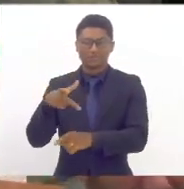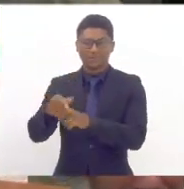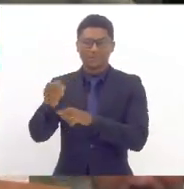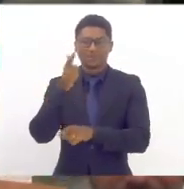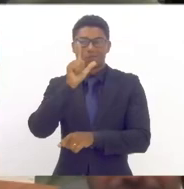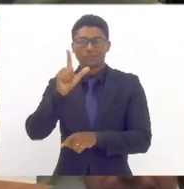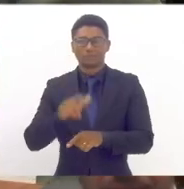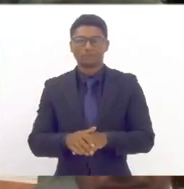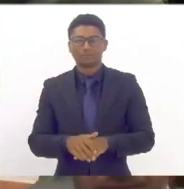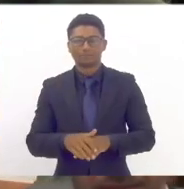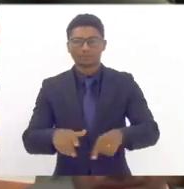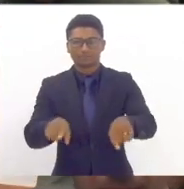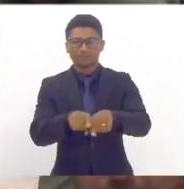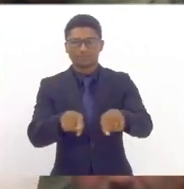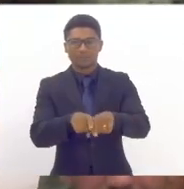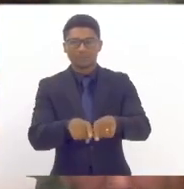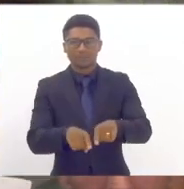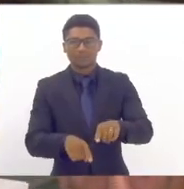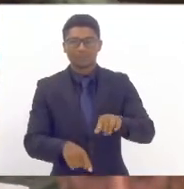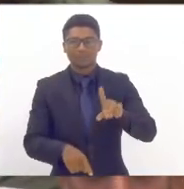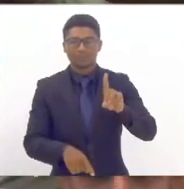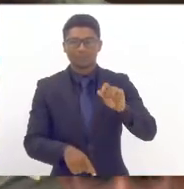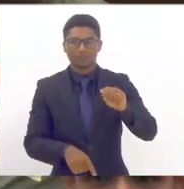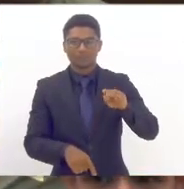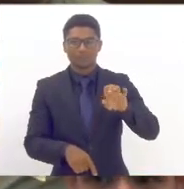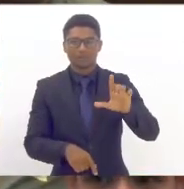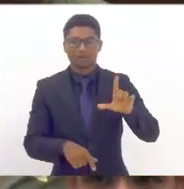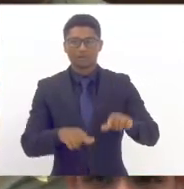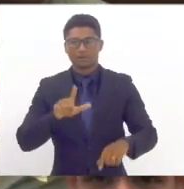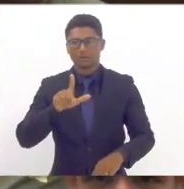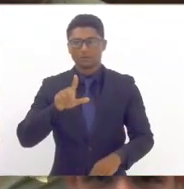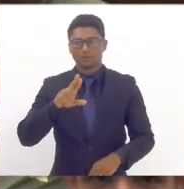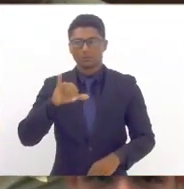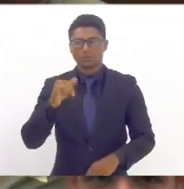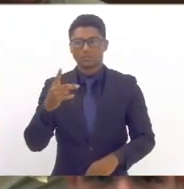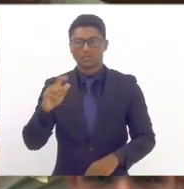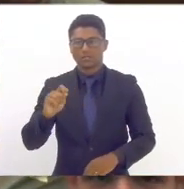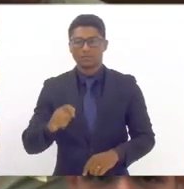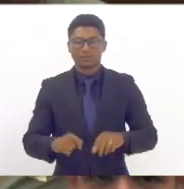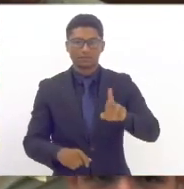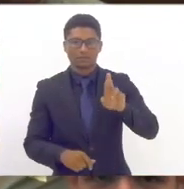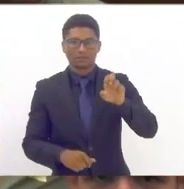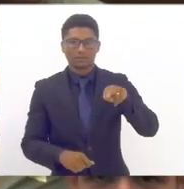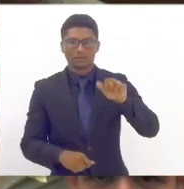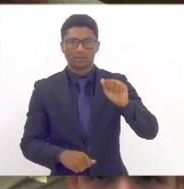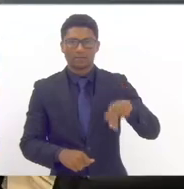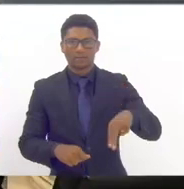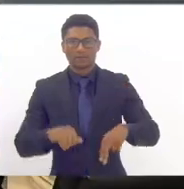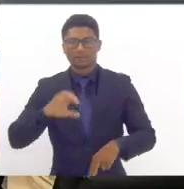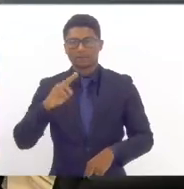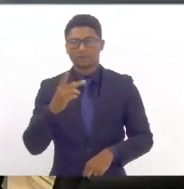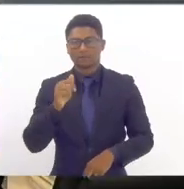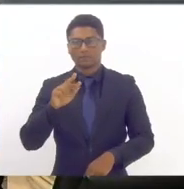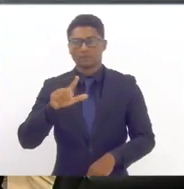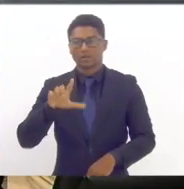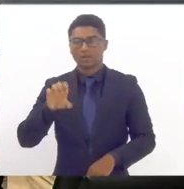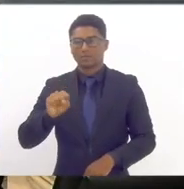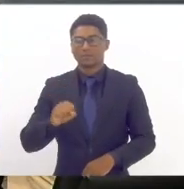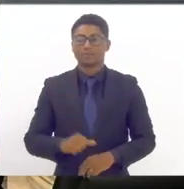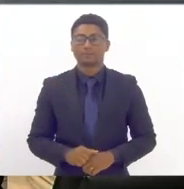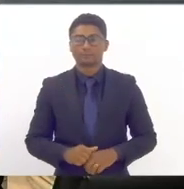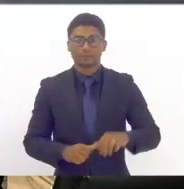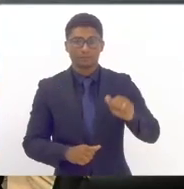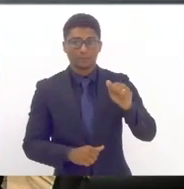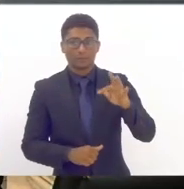Deputado Alexandre Freitas, Elton José, Daniel Librelon, Lucinha, Coronel Salema, Renan Ferreirinha, Charles Batista, Atila Nunes, já falei, delegado